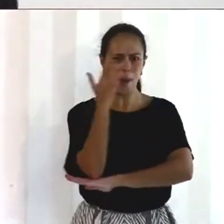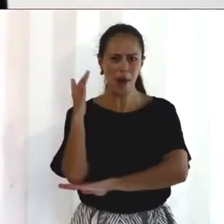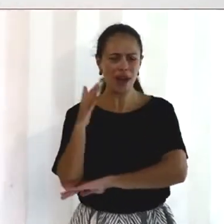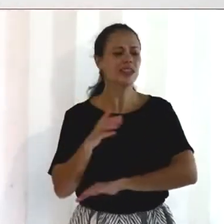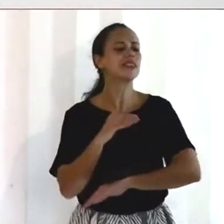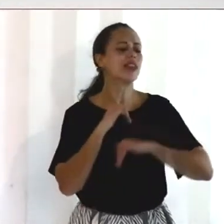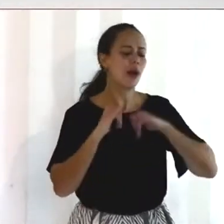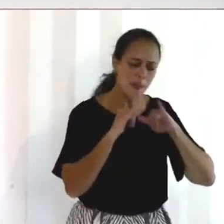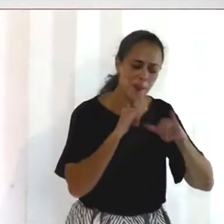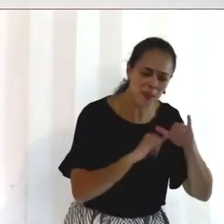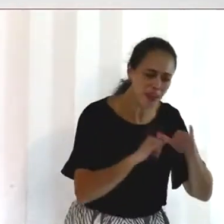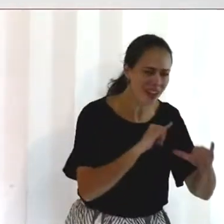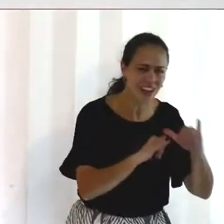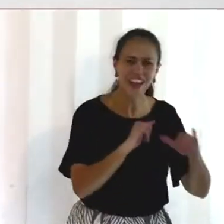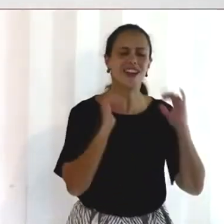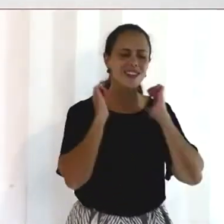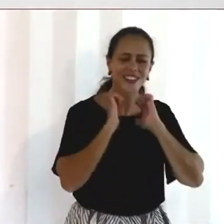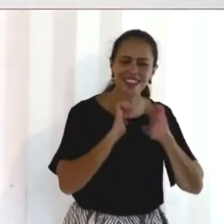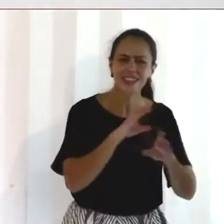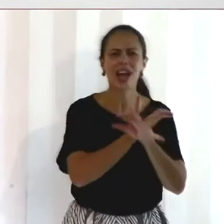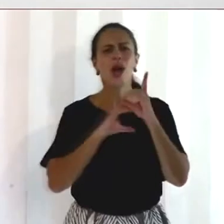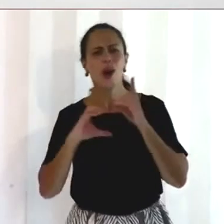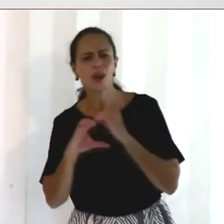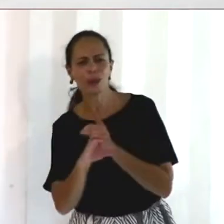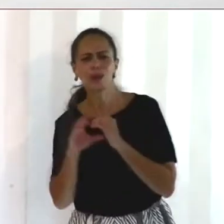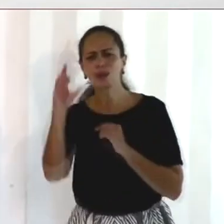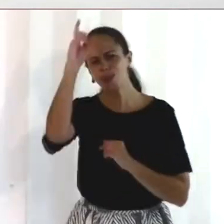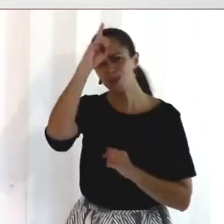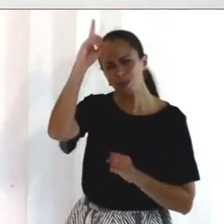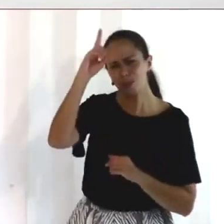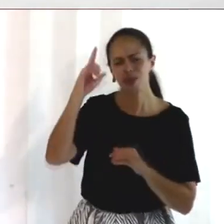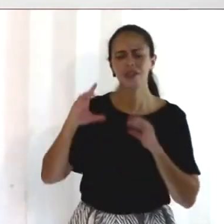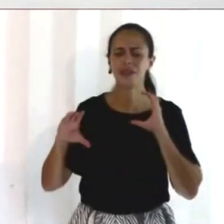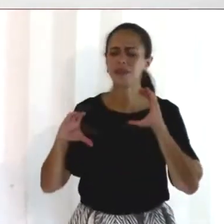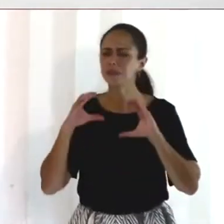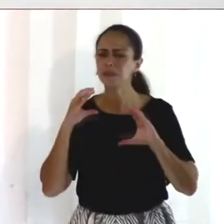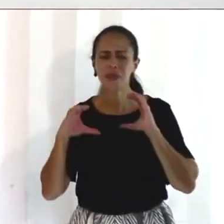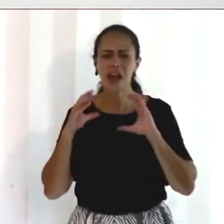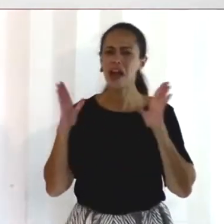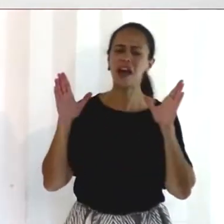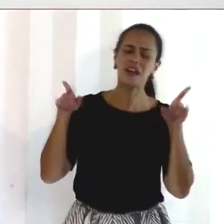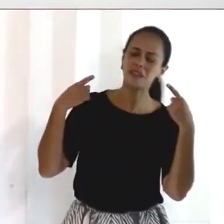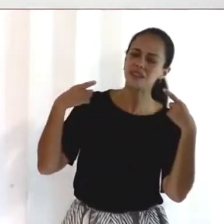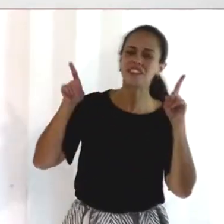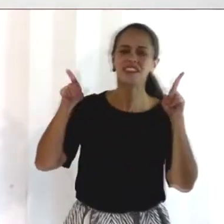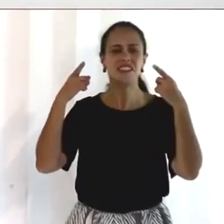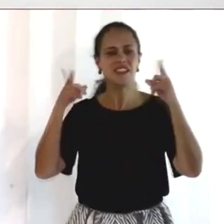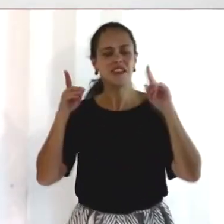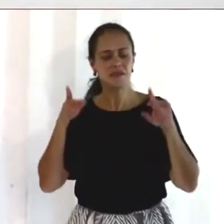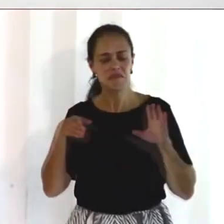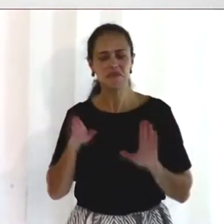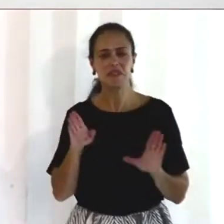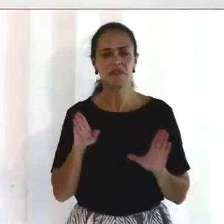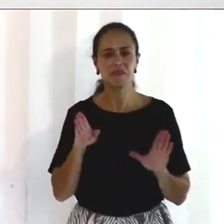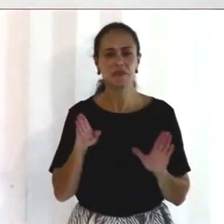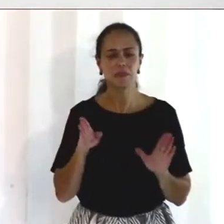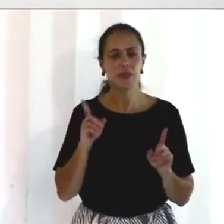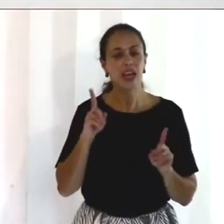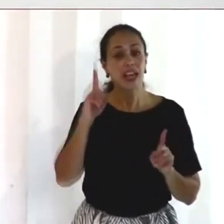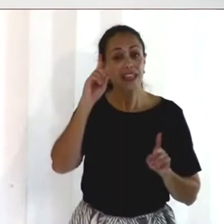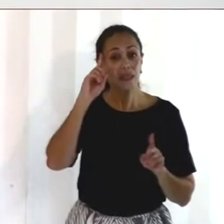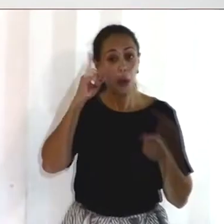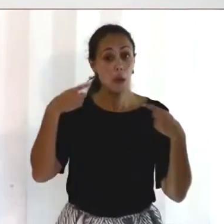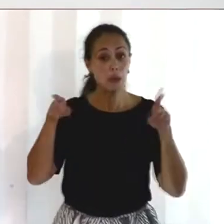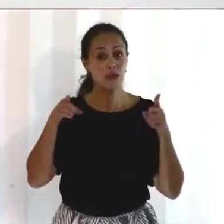domingo, evangelização de novo, culto de novo. Uma das canções, eu me lembro até hoje, era desperta, desperta,